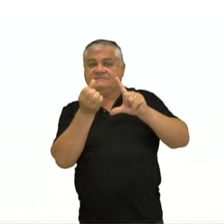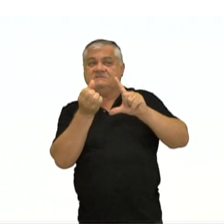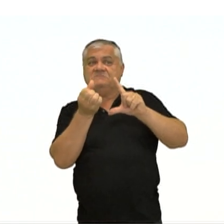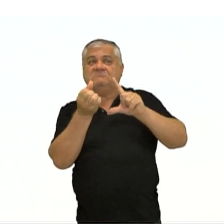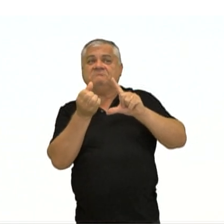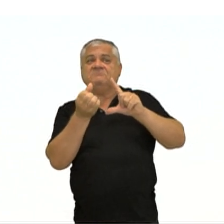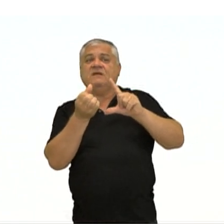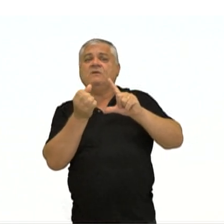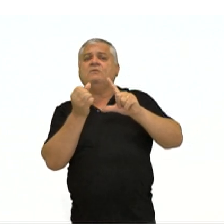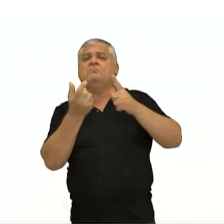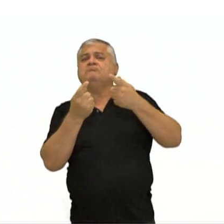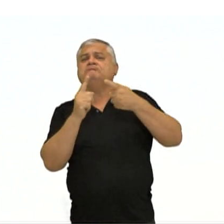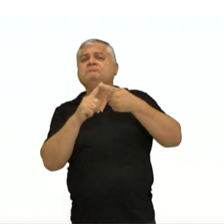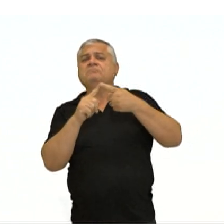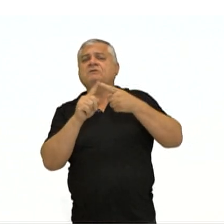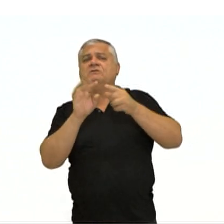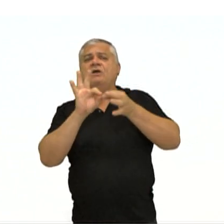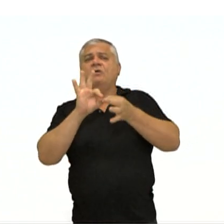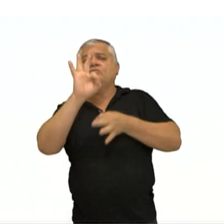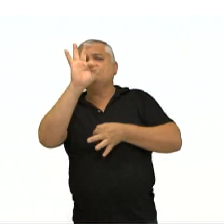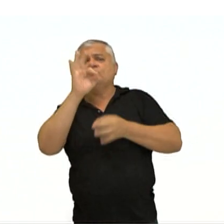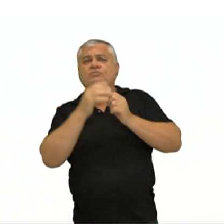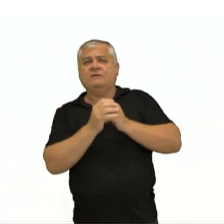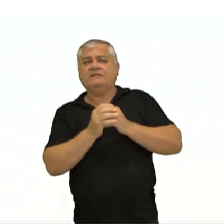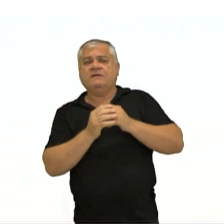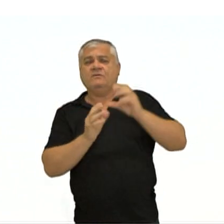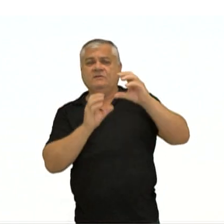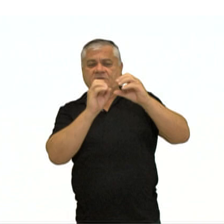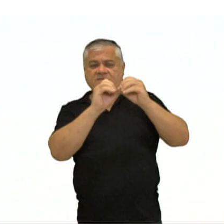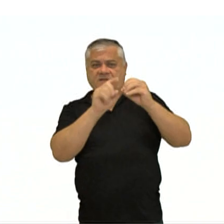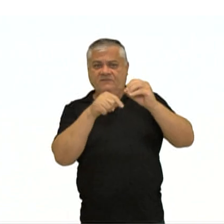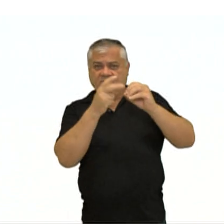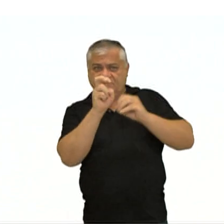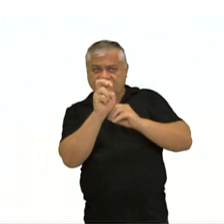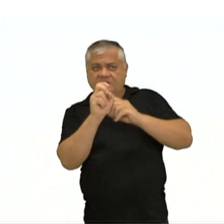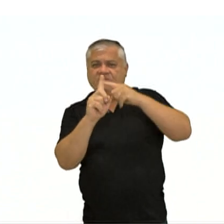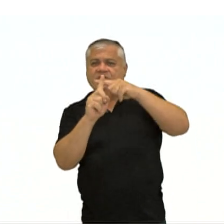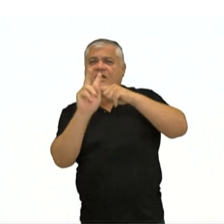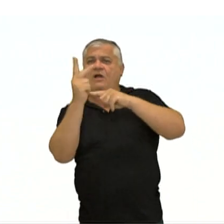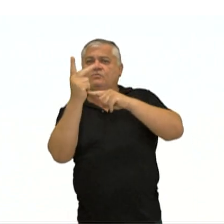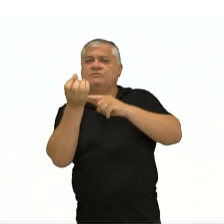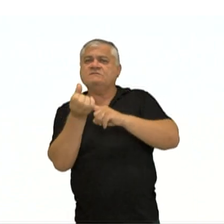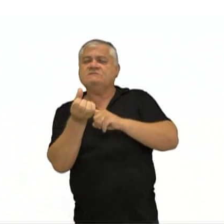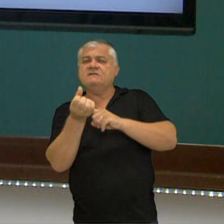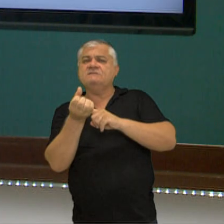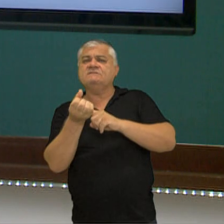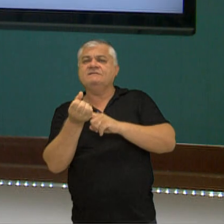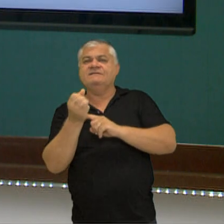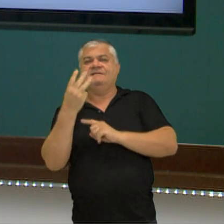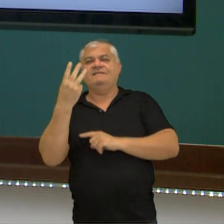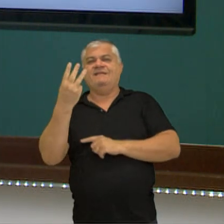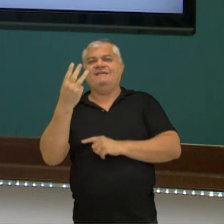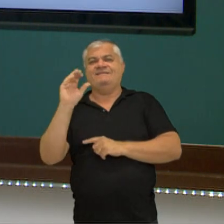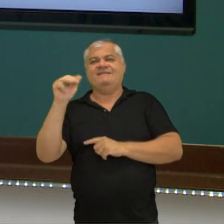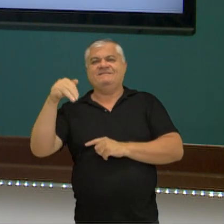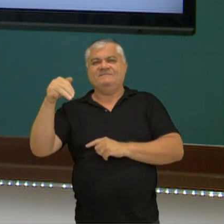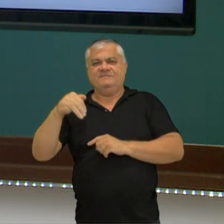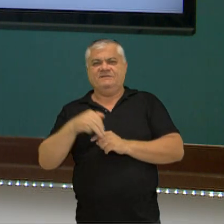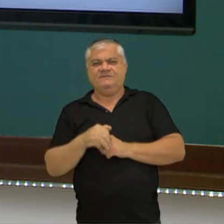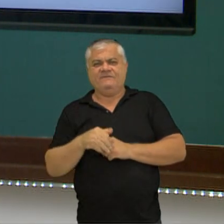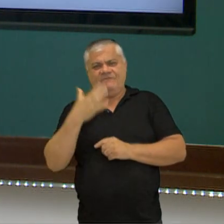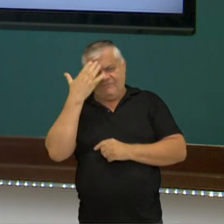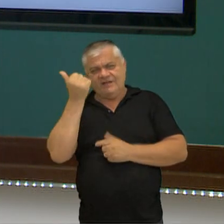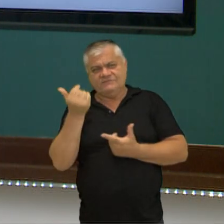de 30 foi dado, que é 0,5, passa o 6 multiplicando, portanto, a altura 3 centímetros. Tranquilo,